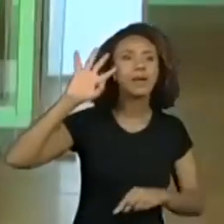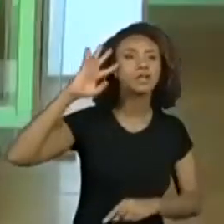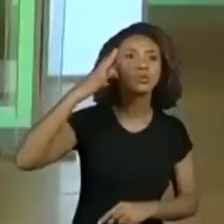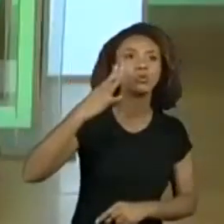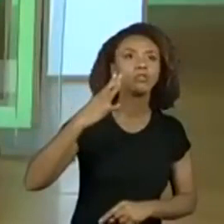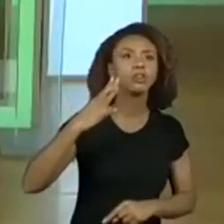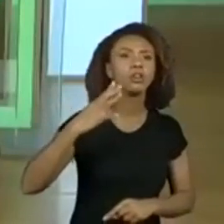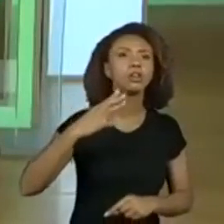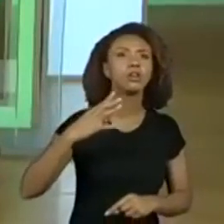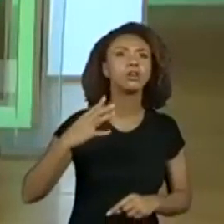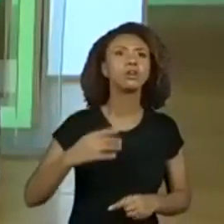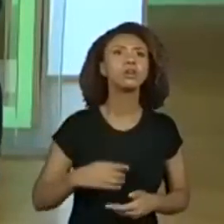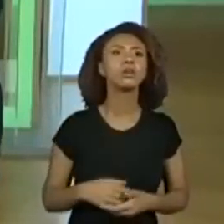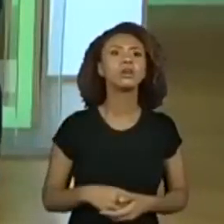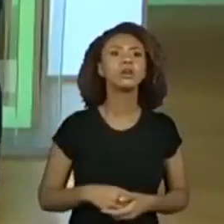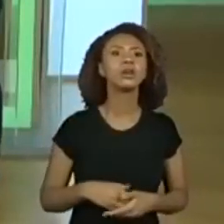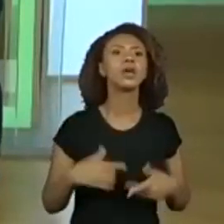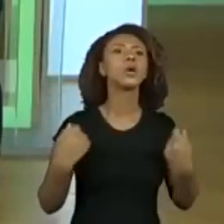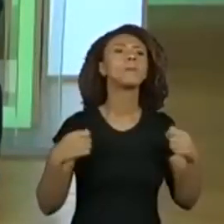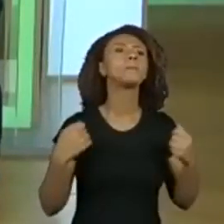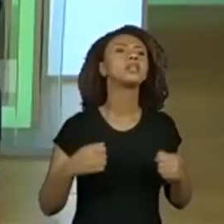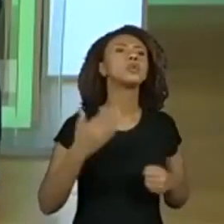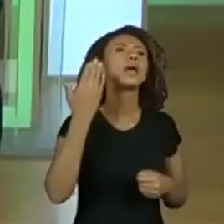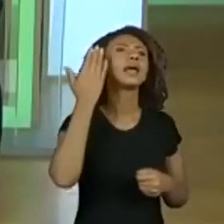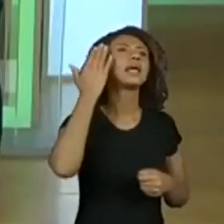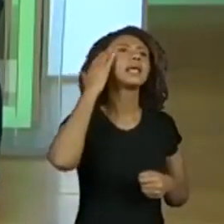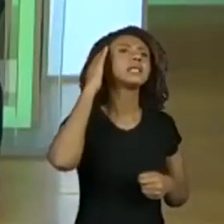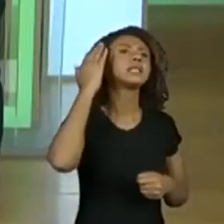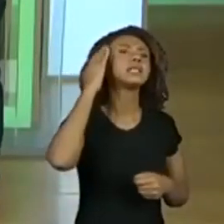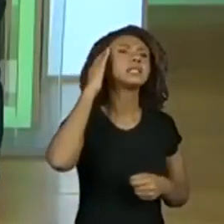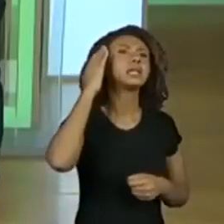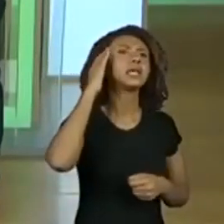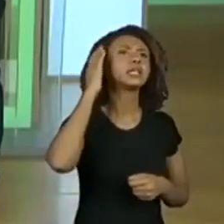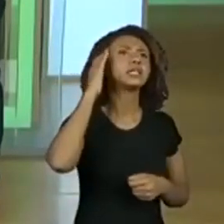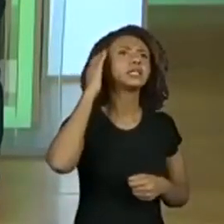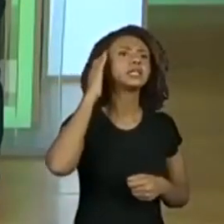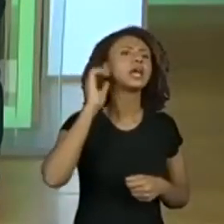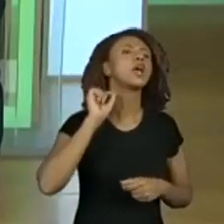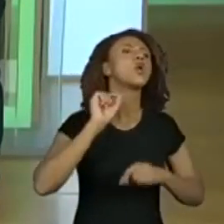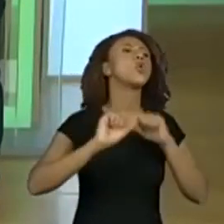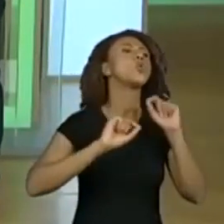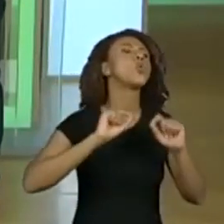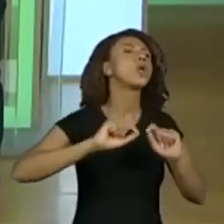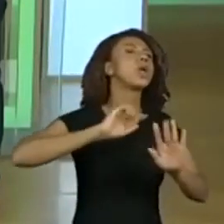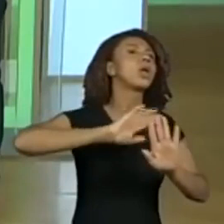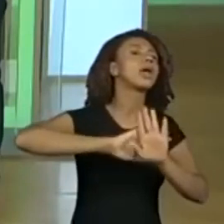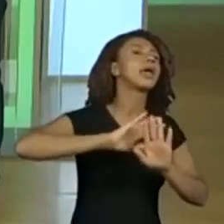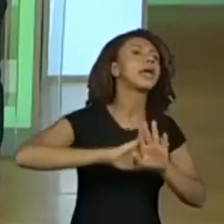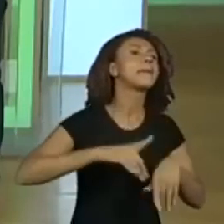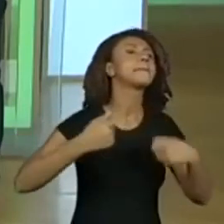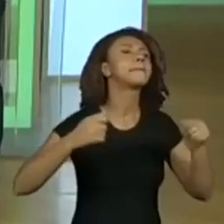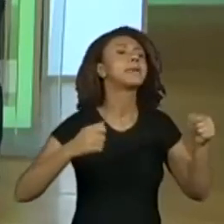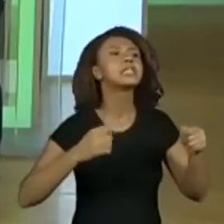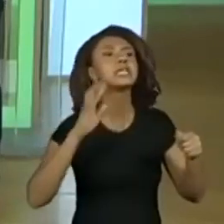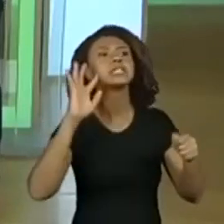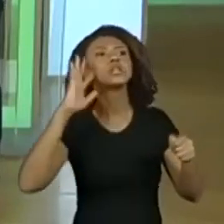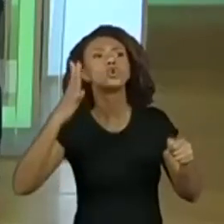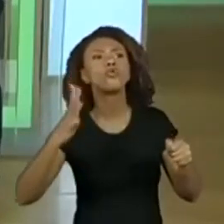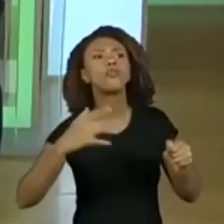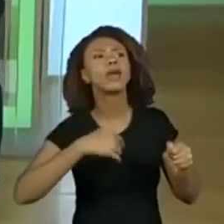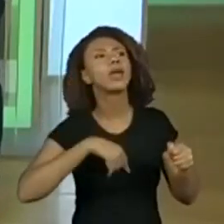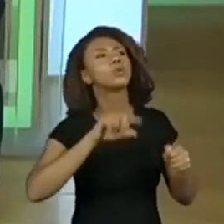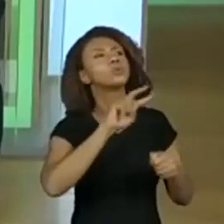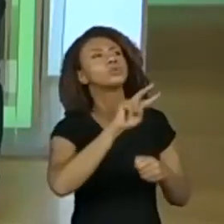pedido nós precisamos entender exatamente o que será pedido e o que nós estamos lendo então eu vou